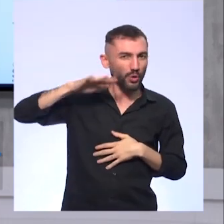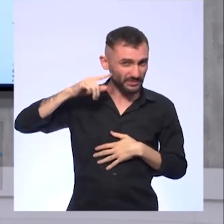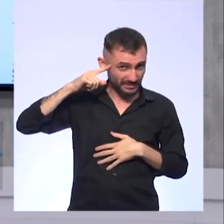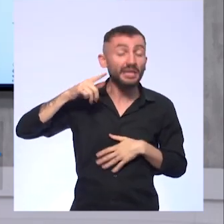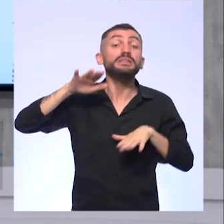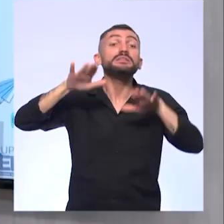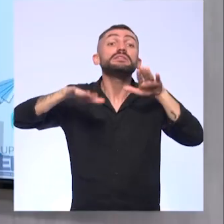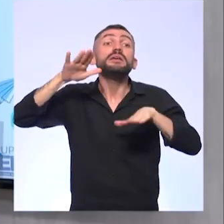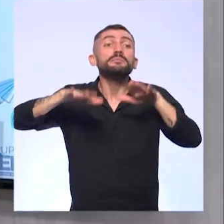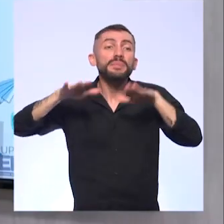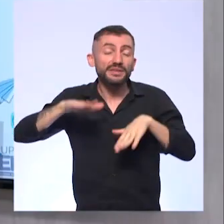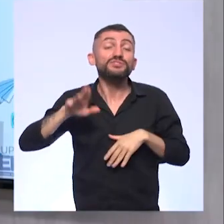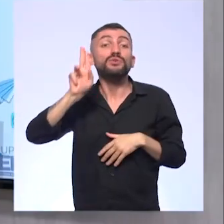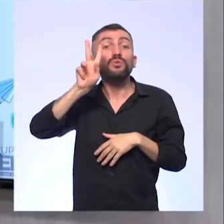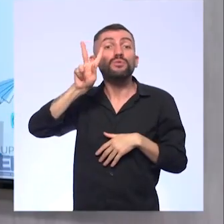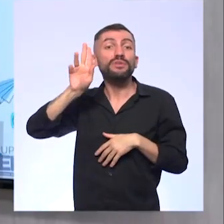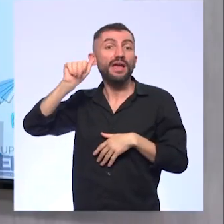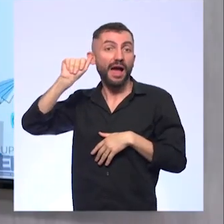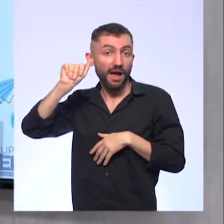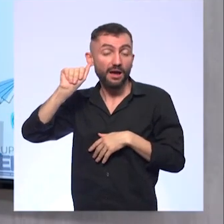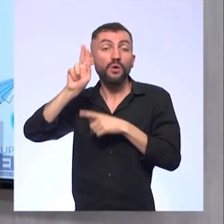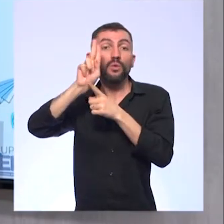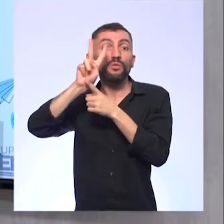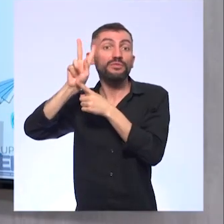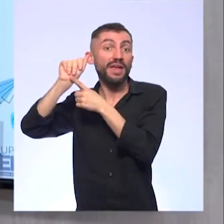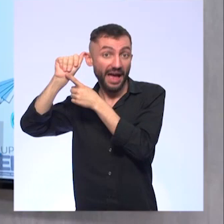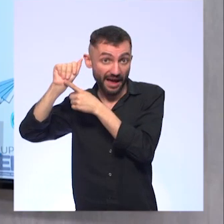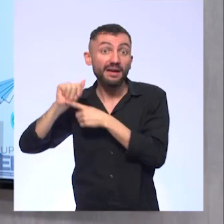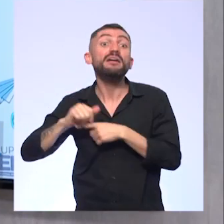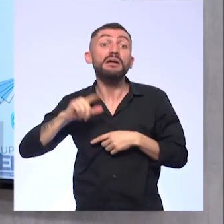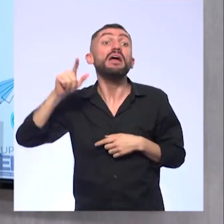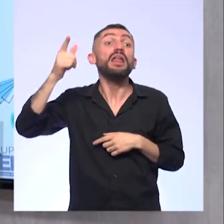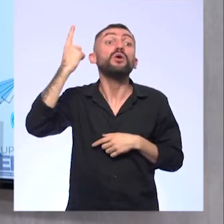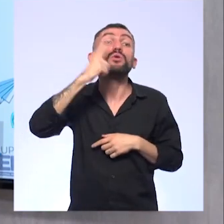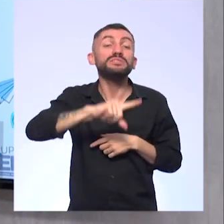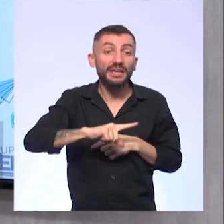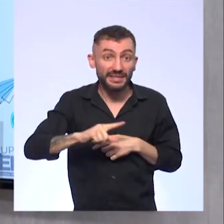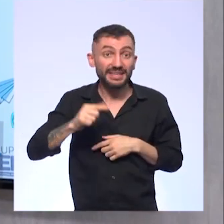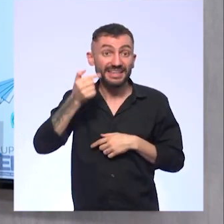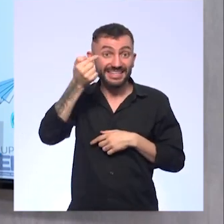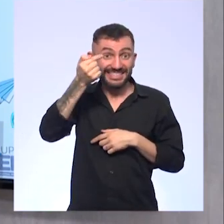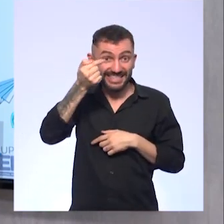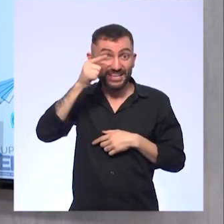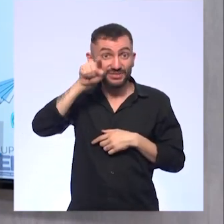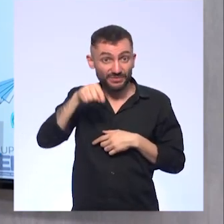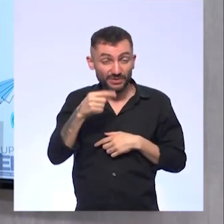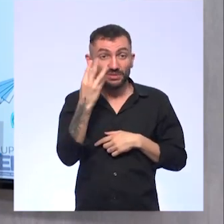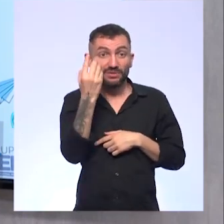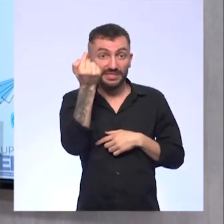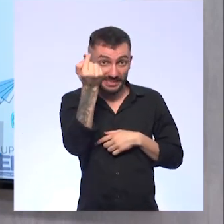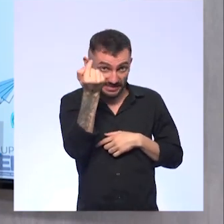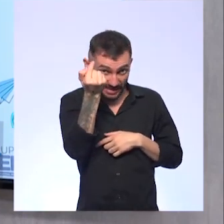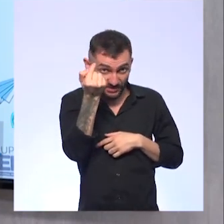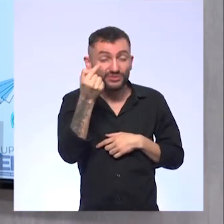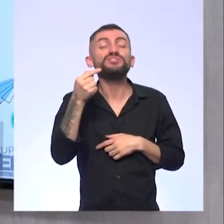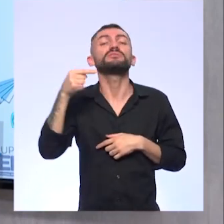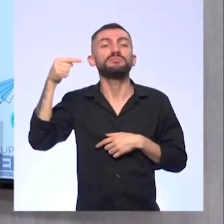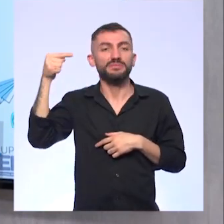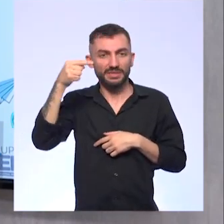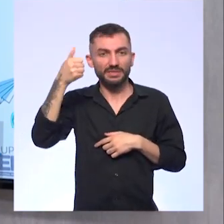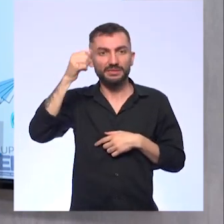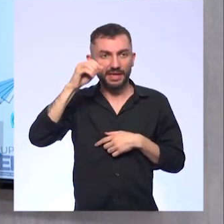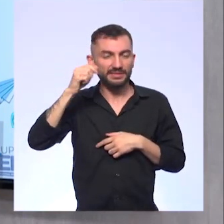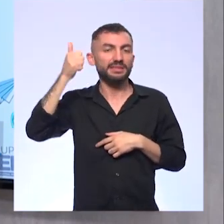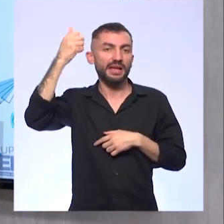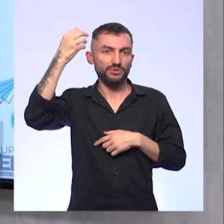vejo que a tal da frequência UV a É frequente ouvir a ela vai desse valor de 7,47 de 0 a 14 a